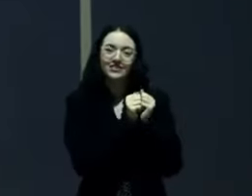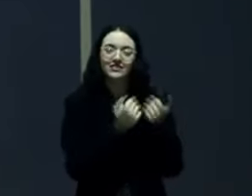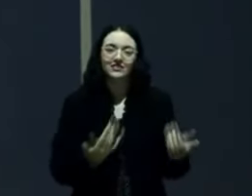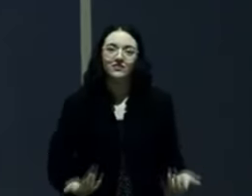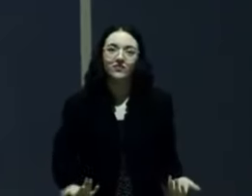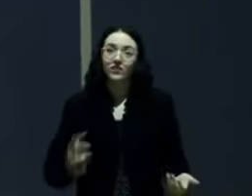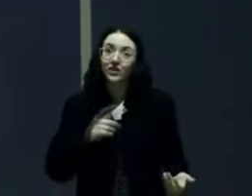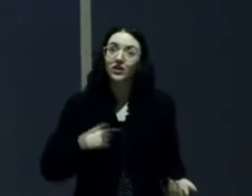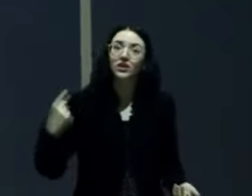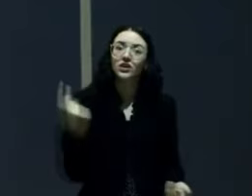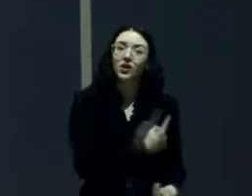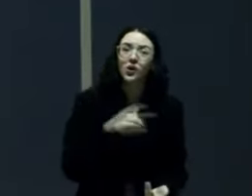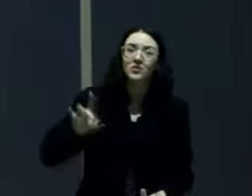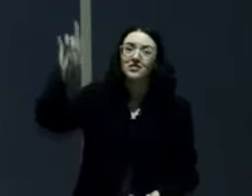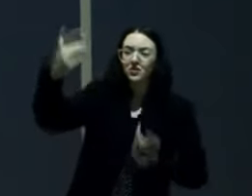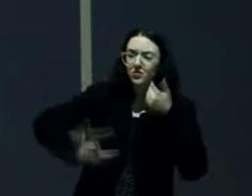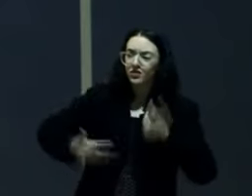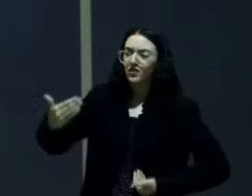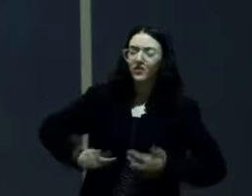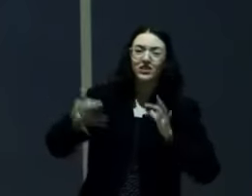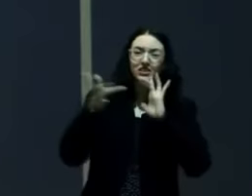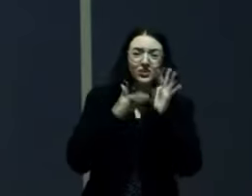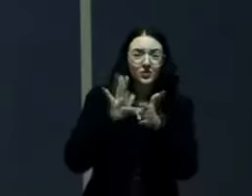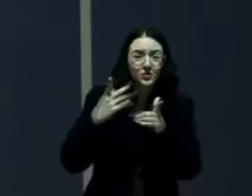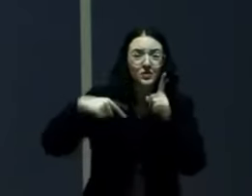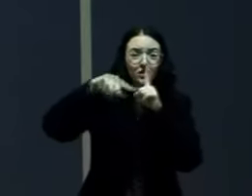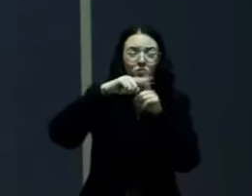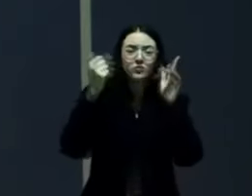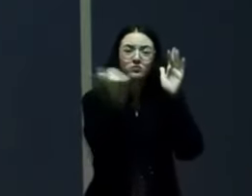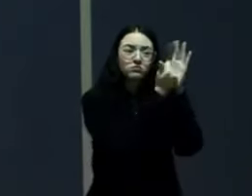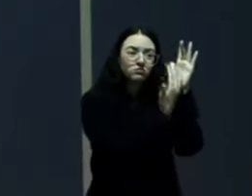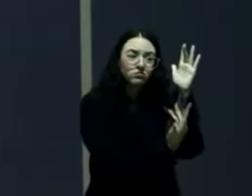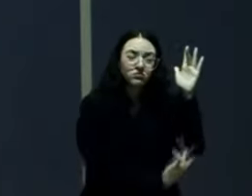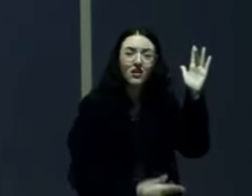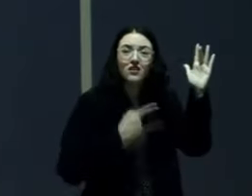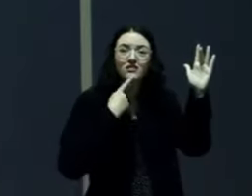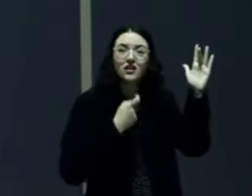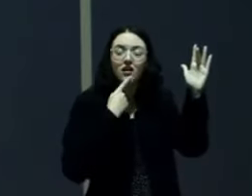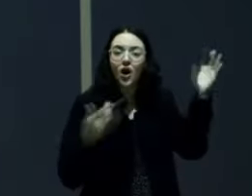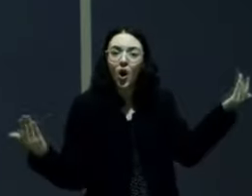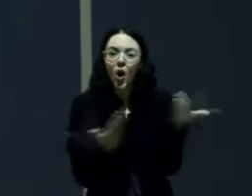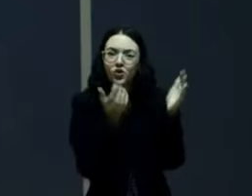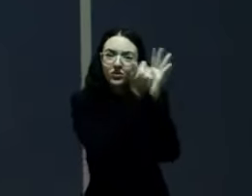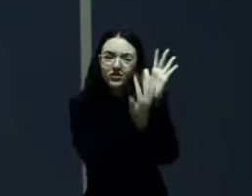Servimos a esse mesmo Deus que derramou o seu sangue ali. E esse sangue que te comprou